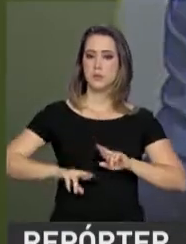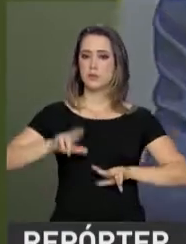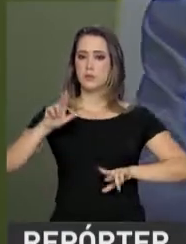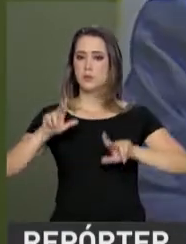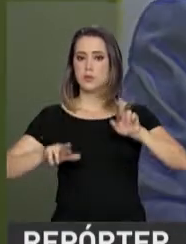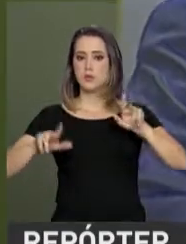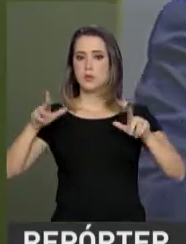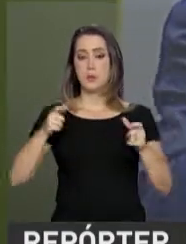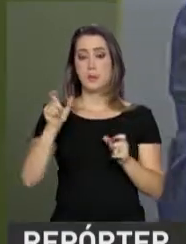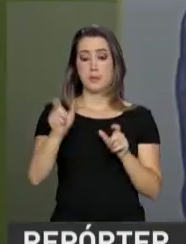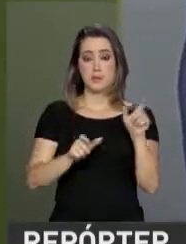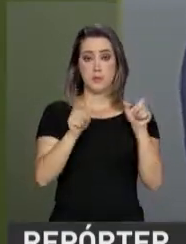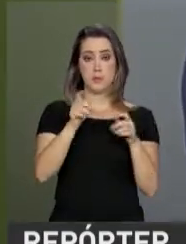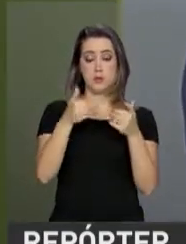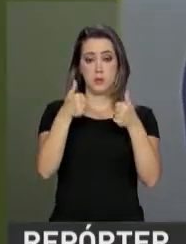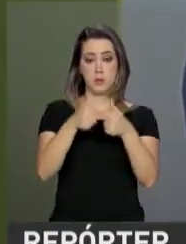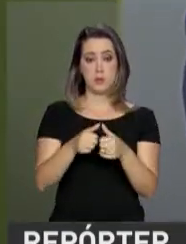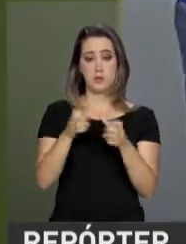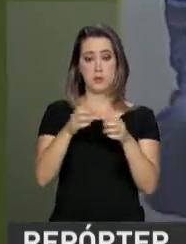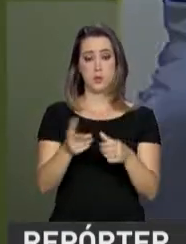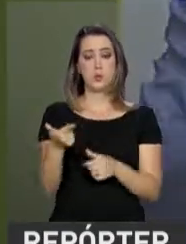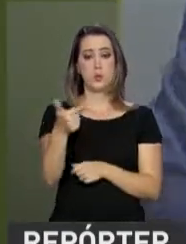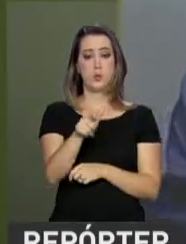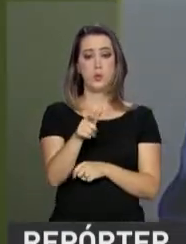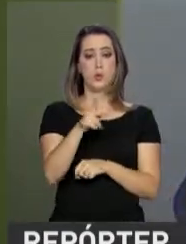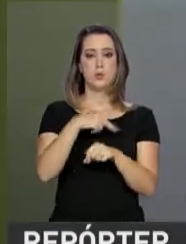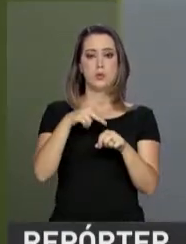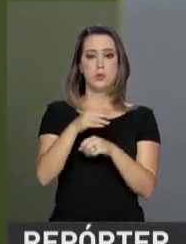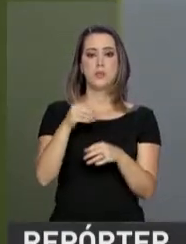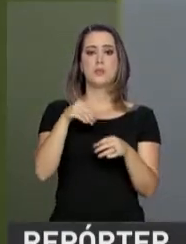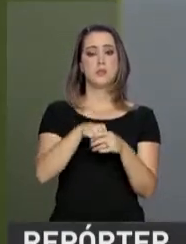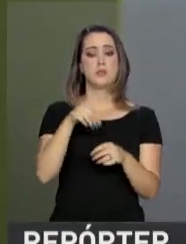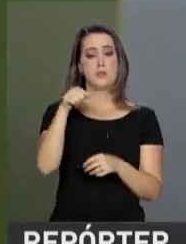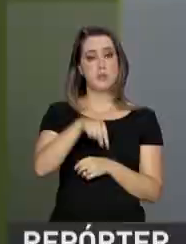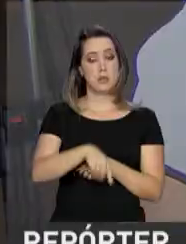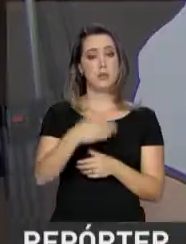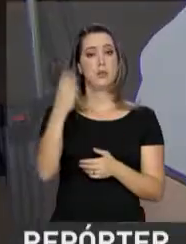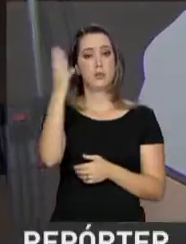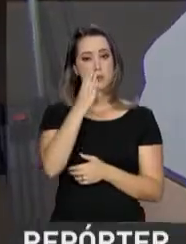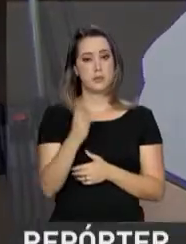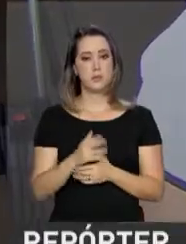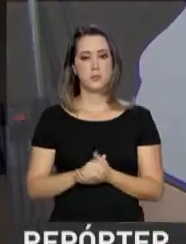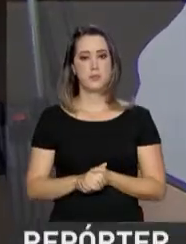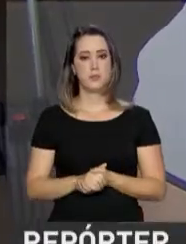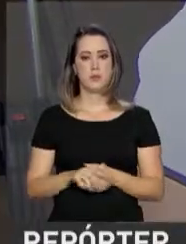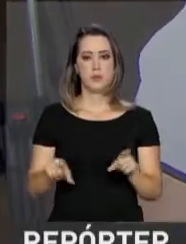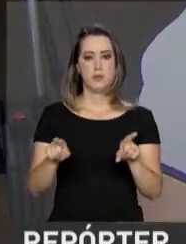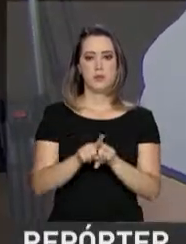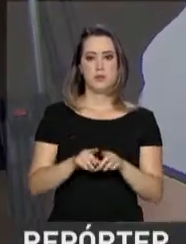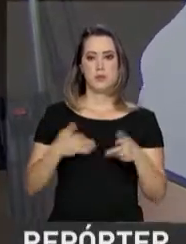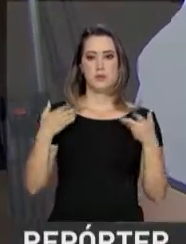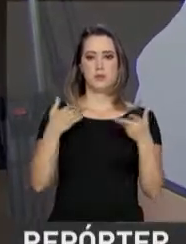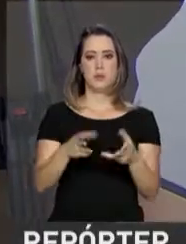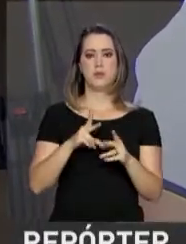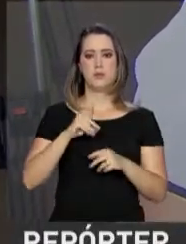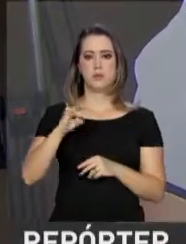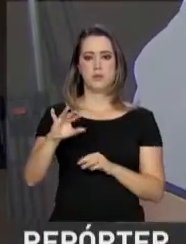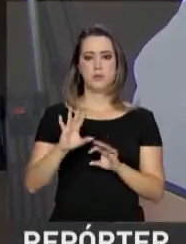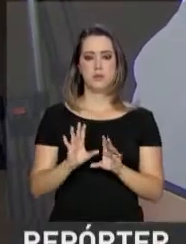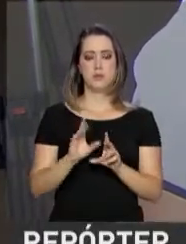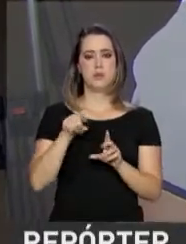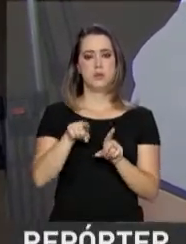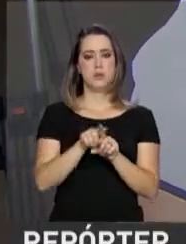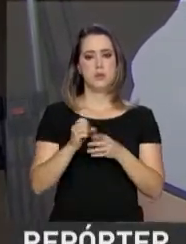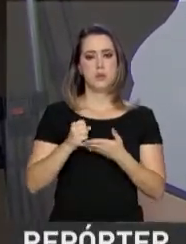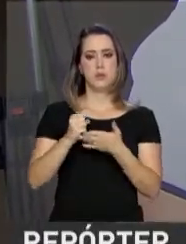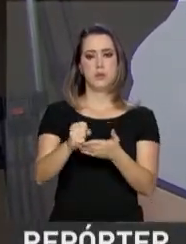presença do diplomata em outros países ea presença aqui na secretaria de estado além da formatura este dia do diplomata é marcado